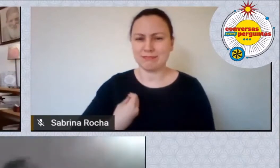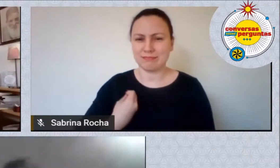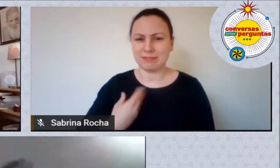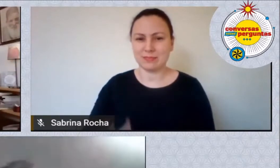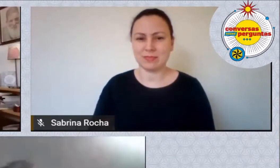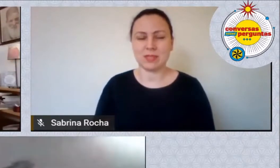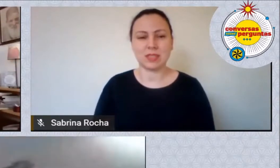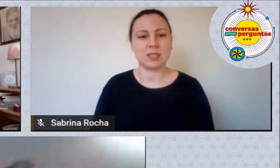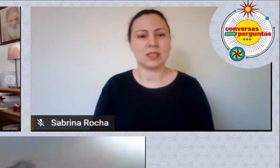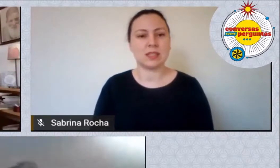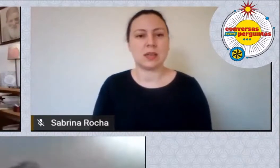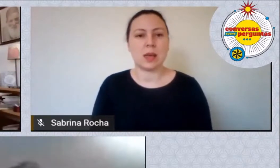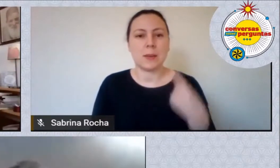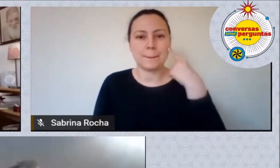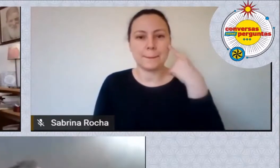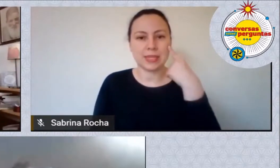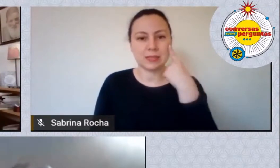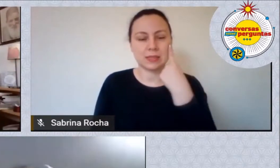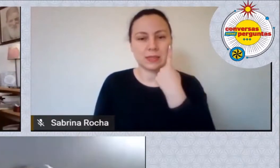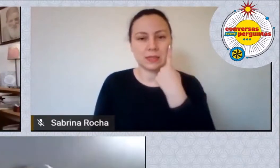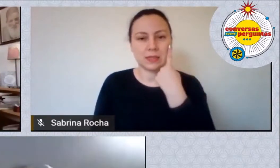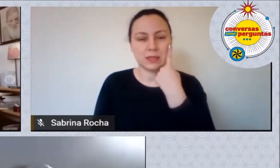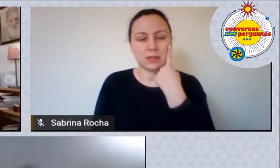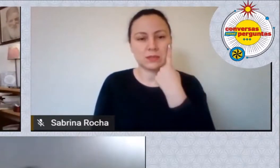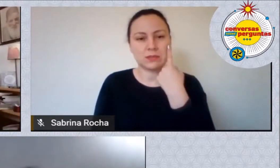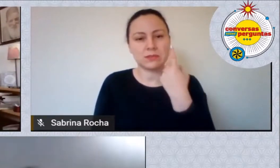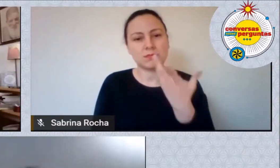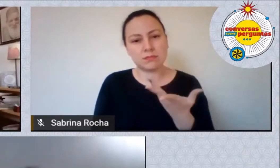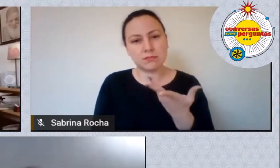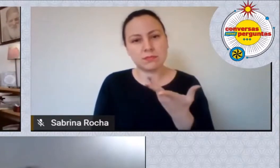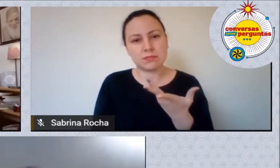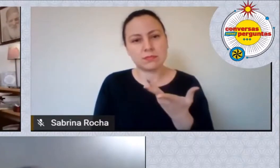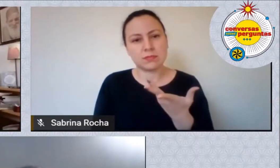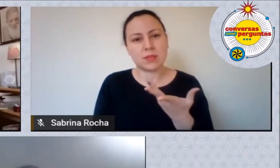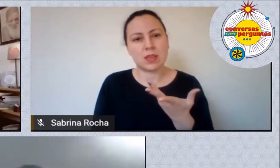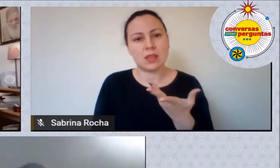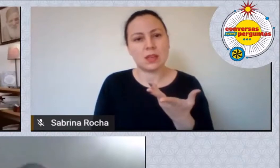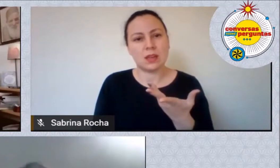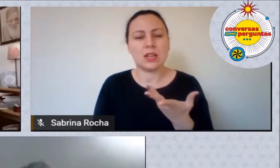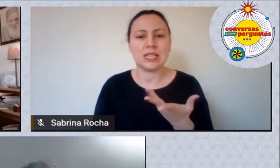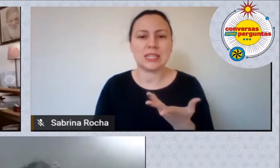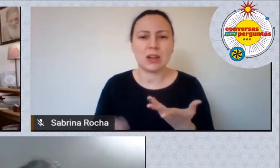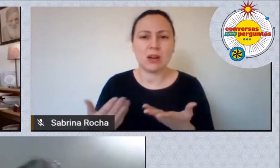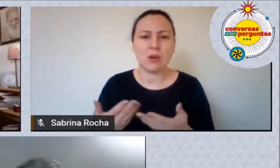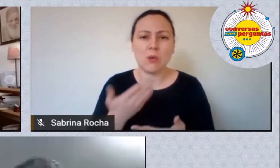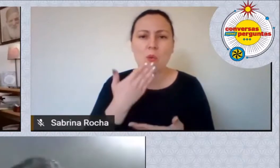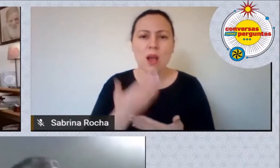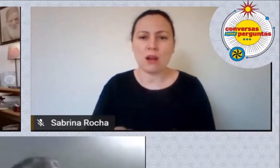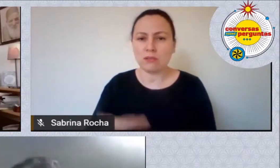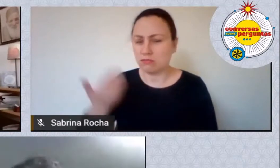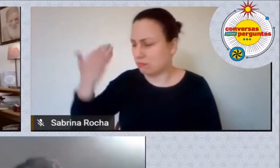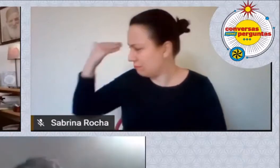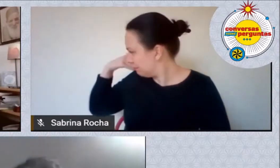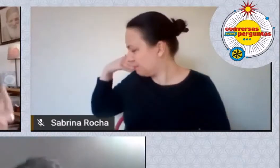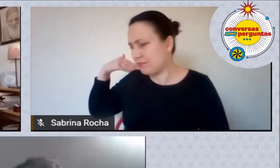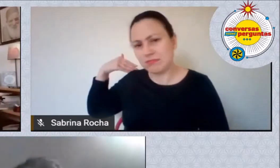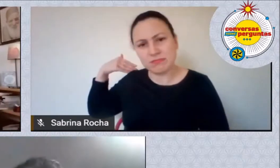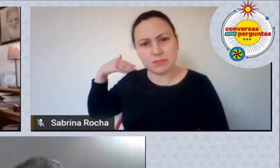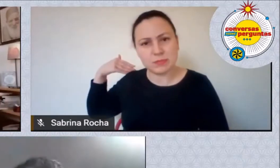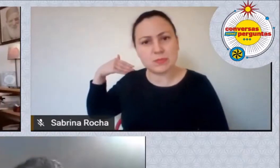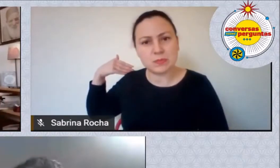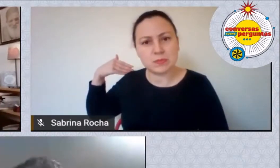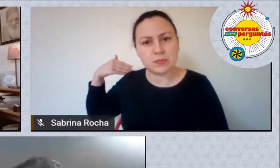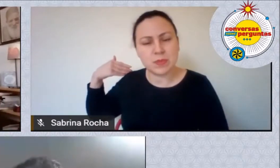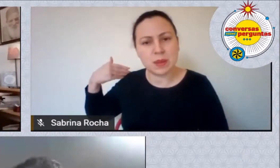Já pensando nessa construção aí a qual você se referiu, em que ponto estávamos antes já, né? No momento em que essa